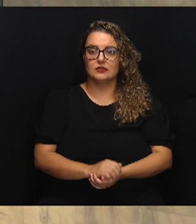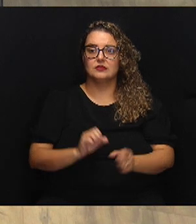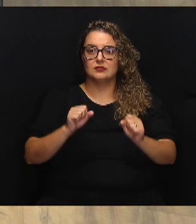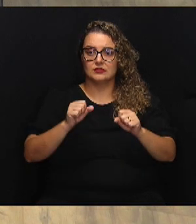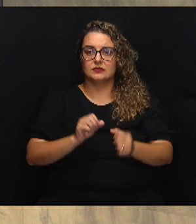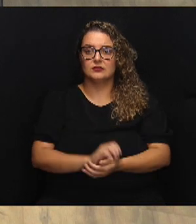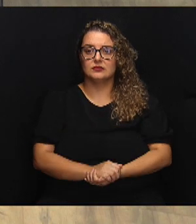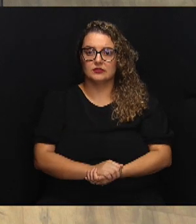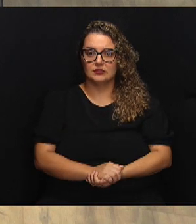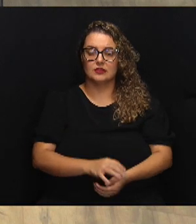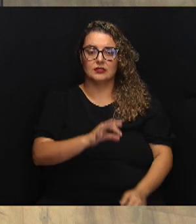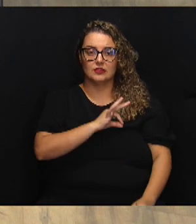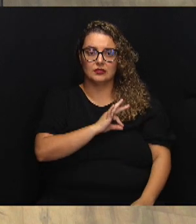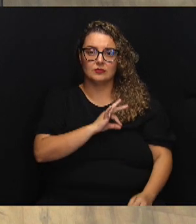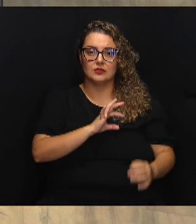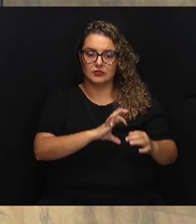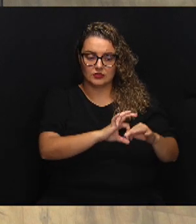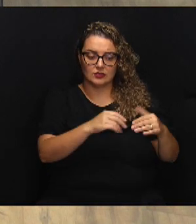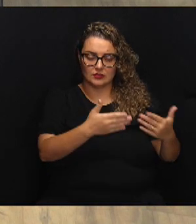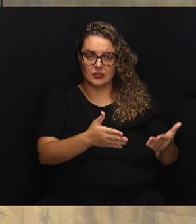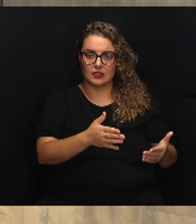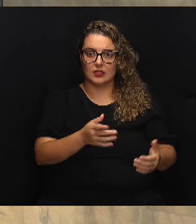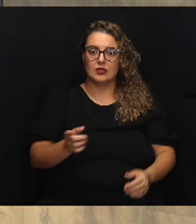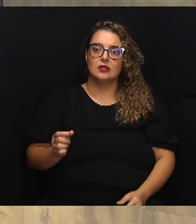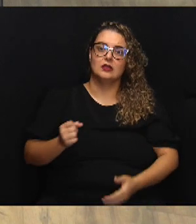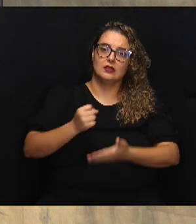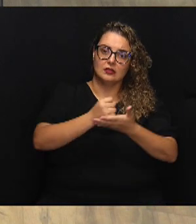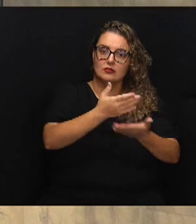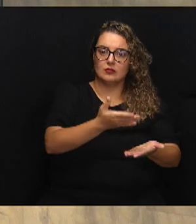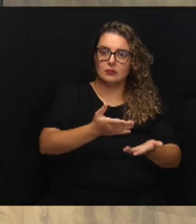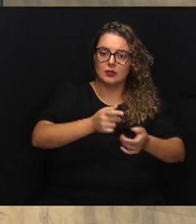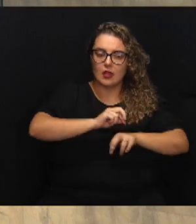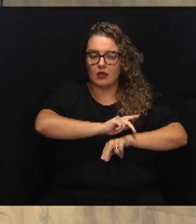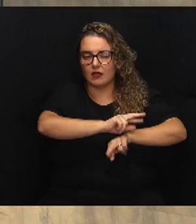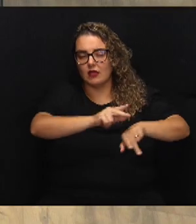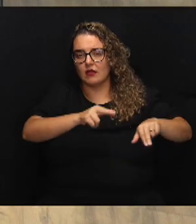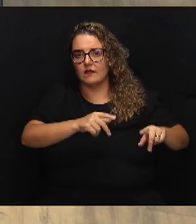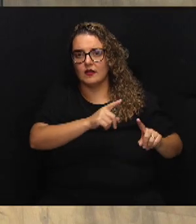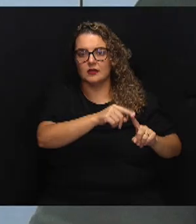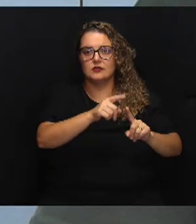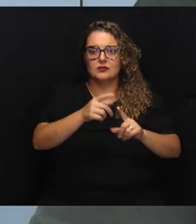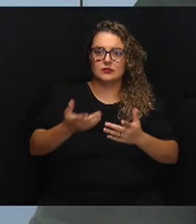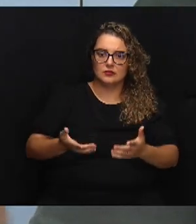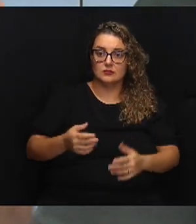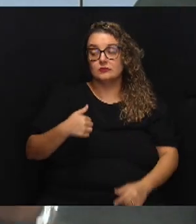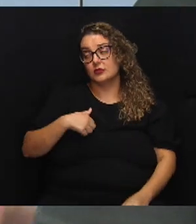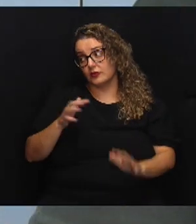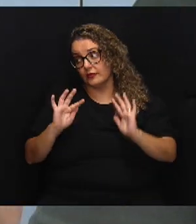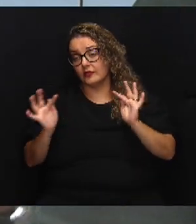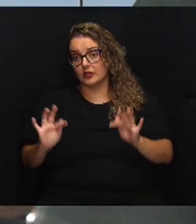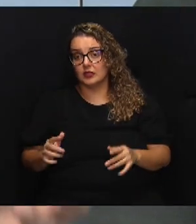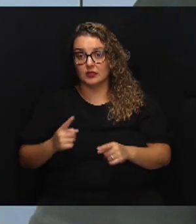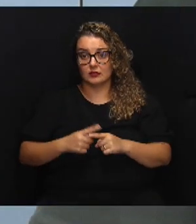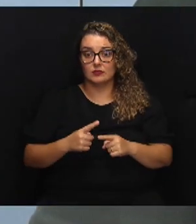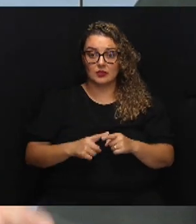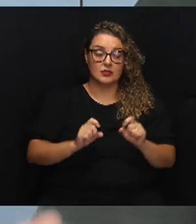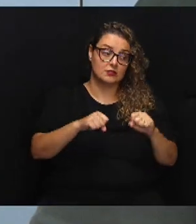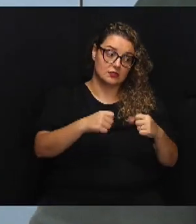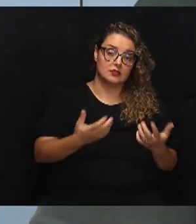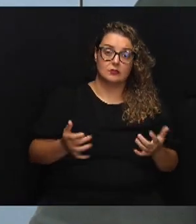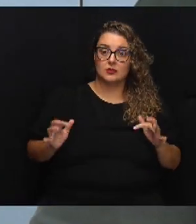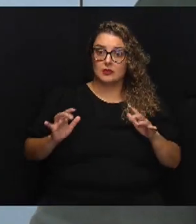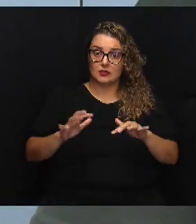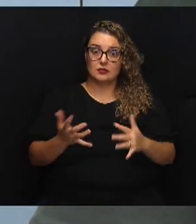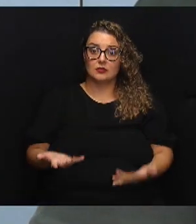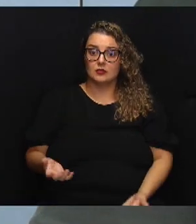polícia solta, eles levam para lá, porque ali é realmente bem rica, né, em área verde. E eu fico feliz, né, porque tá ocupando, né?